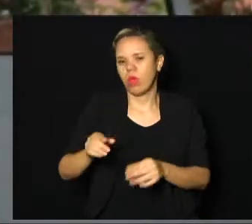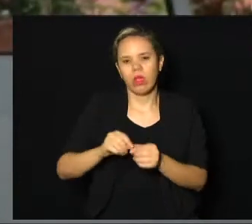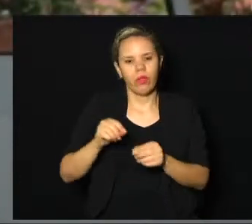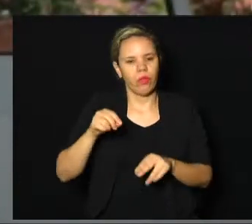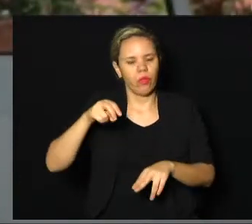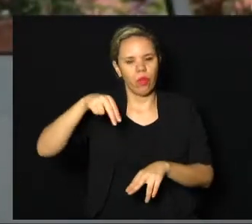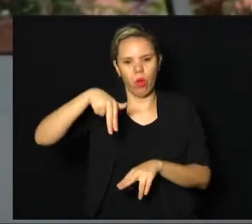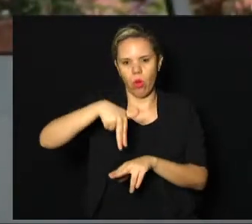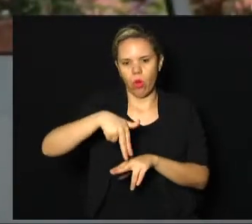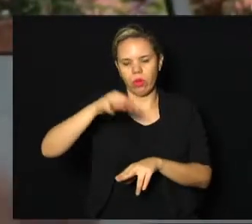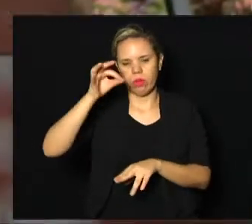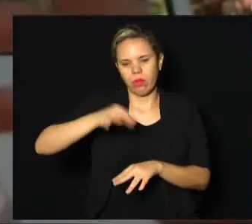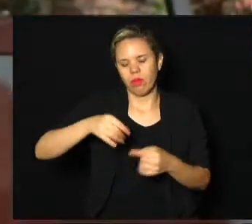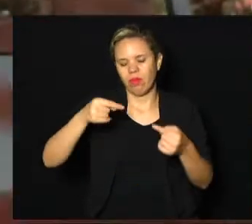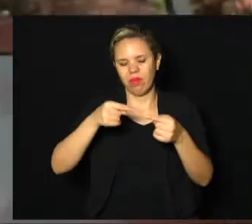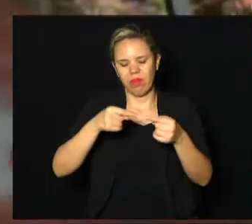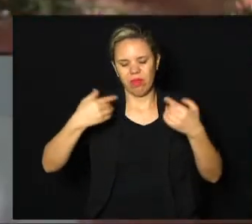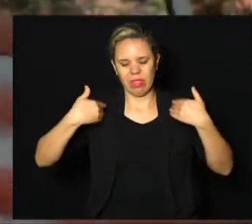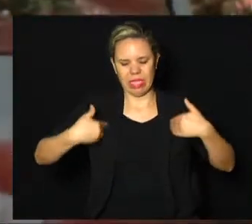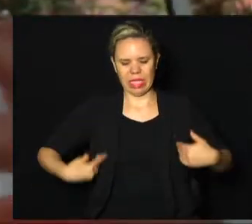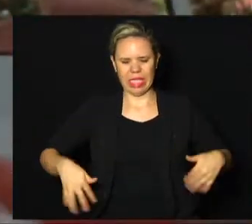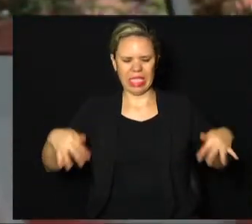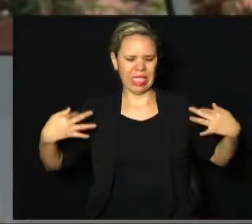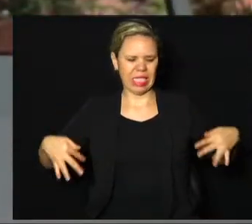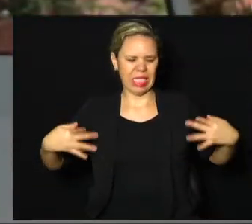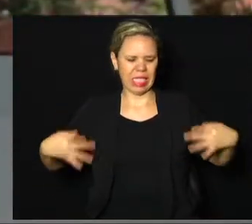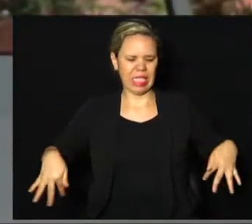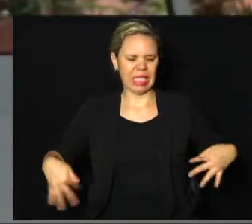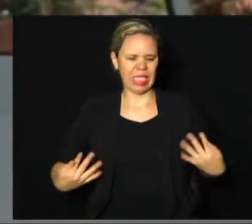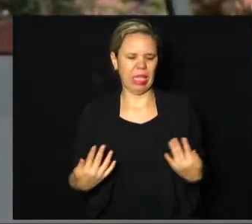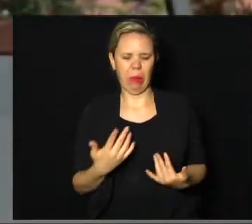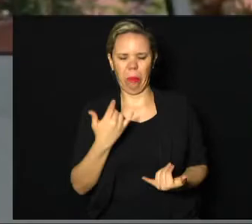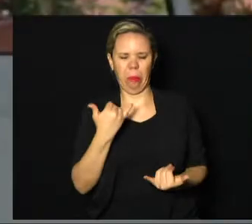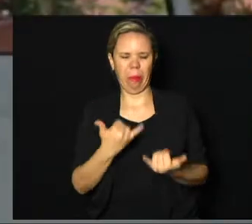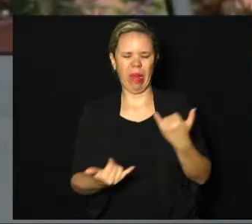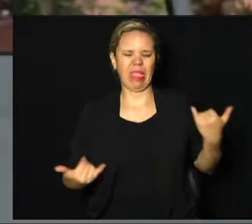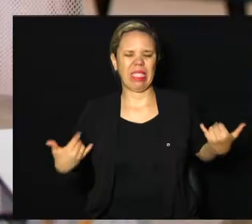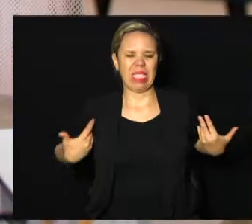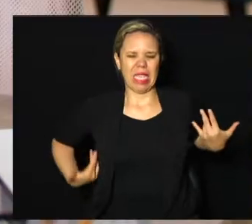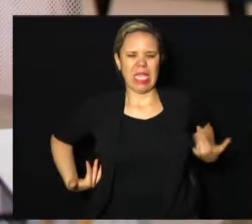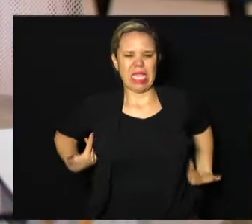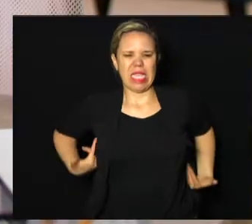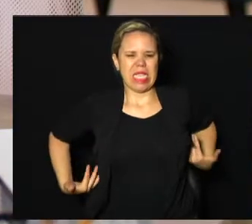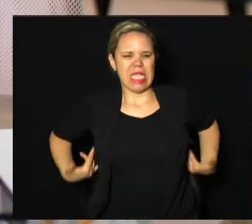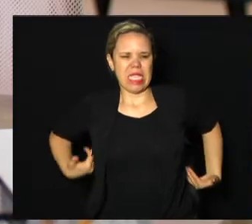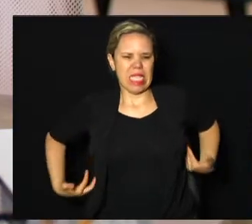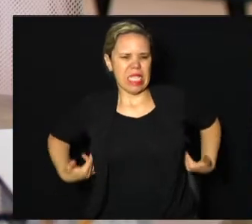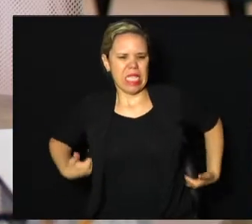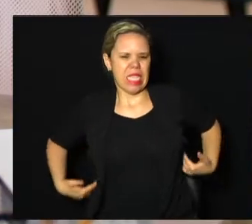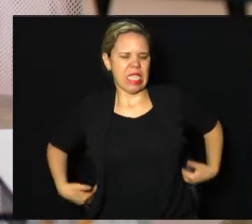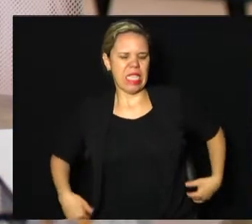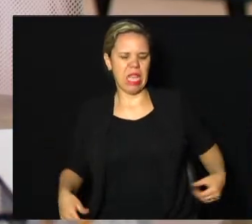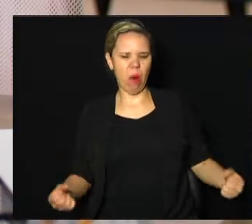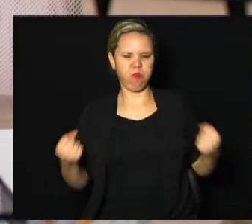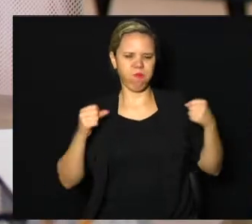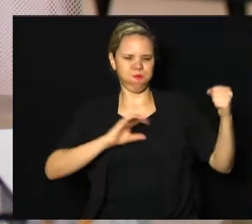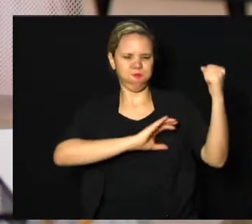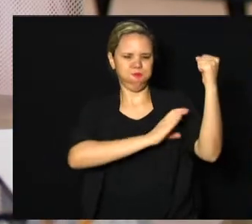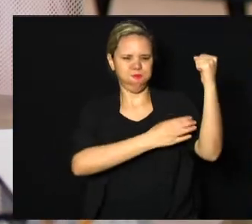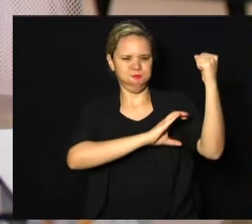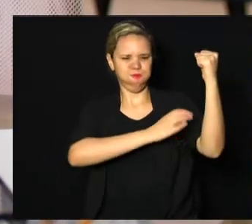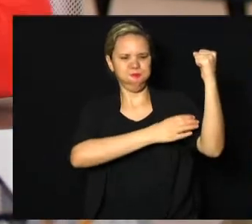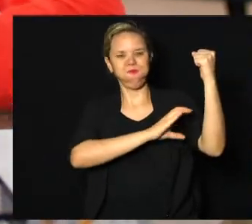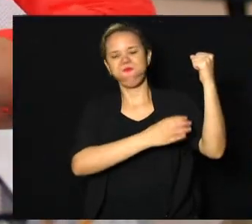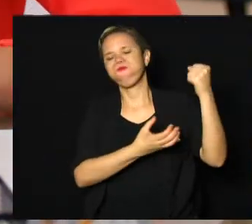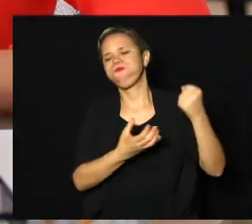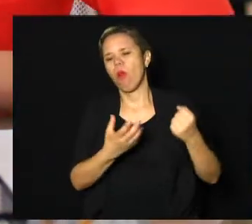posição antigravitacional, ela vai sentir até dor, uma queimação nas costas, porque a musculatura vai estar dando sinal de fadiga, né?